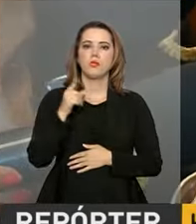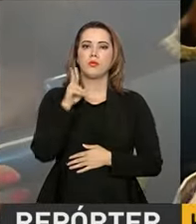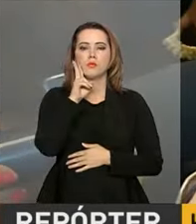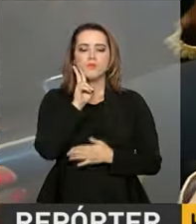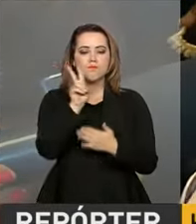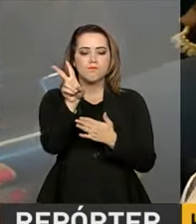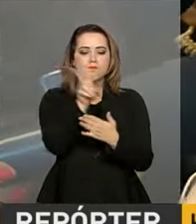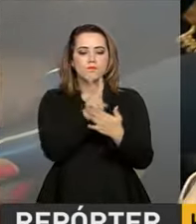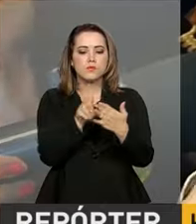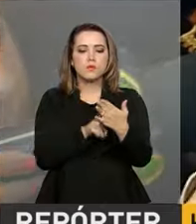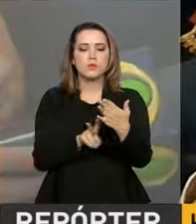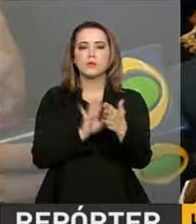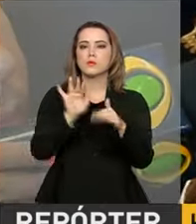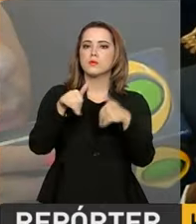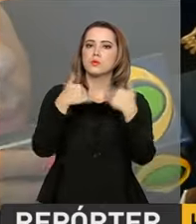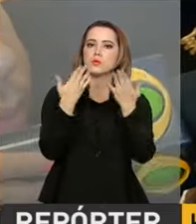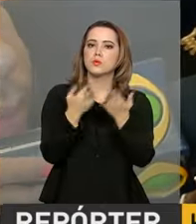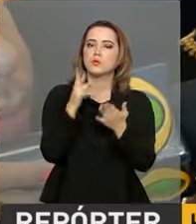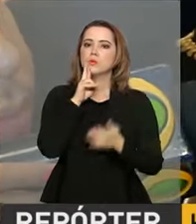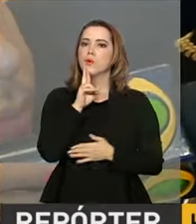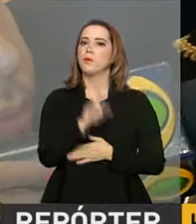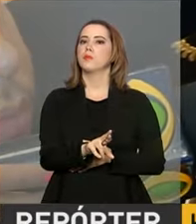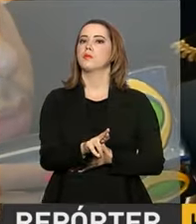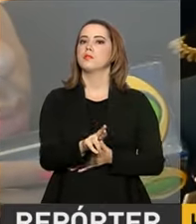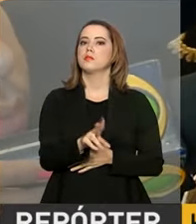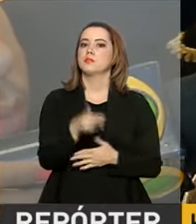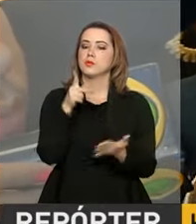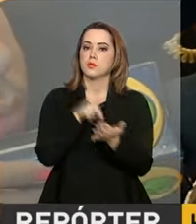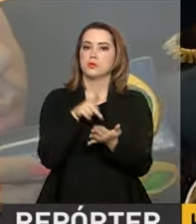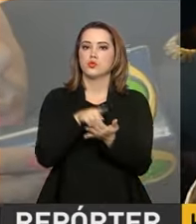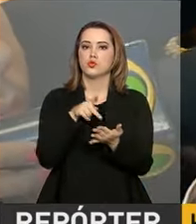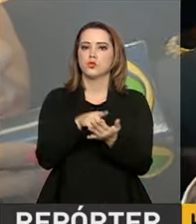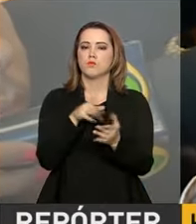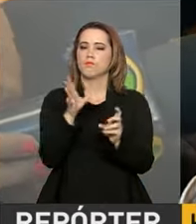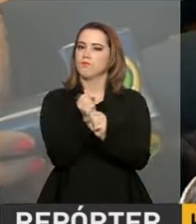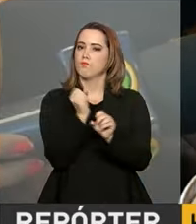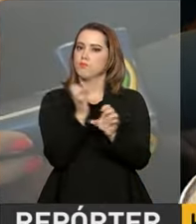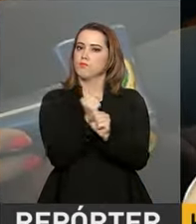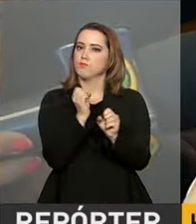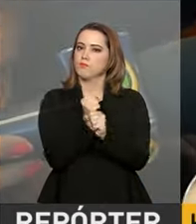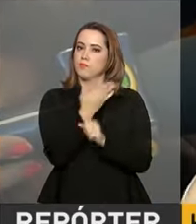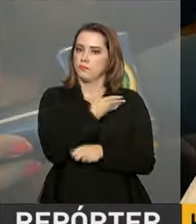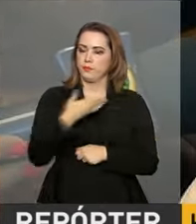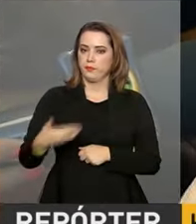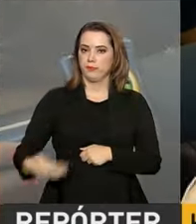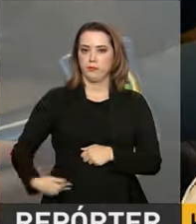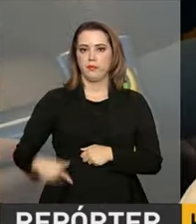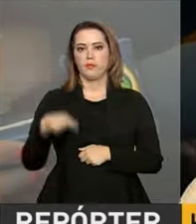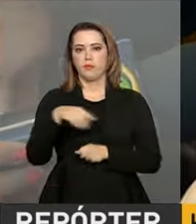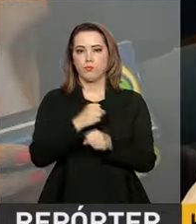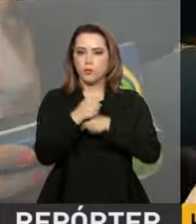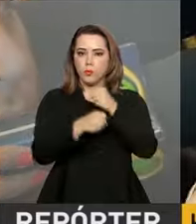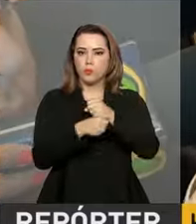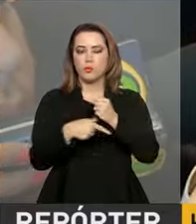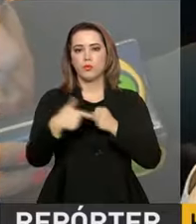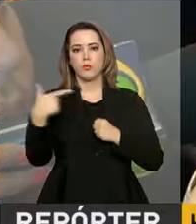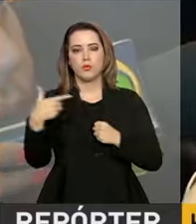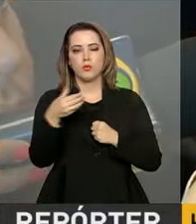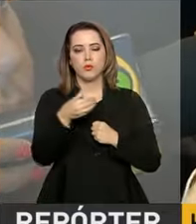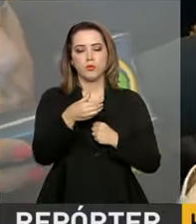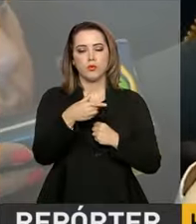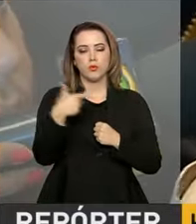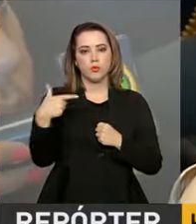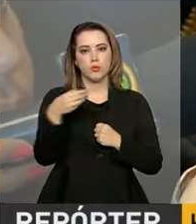apuramos e divulgamos qual é o resultado real das contas públicas de 2016.